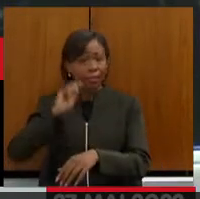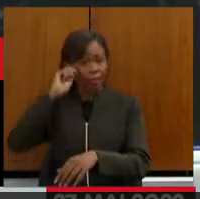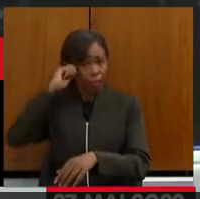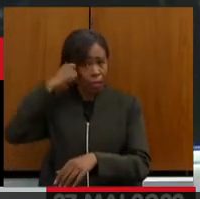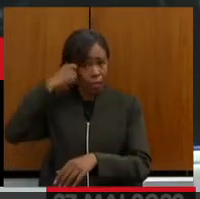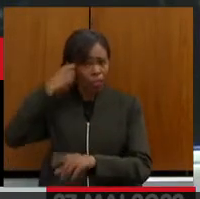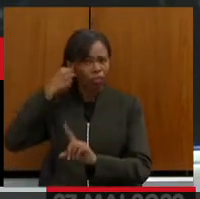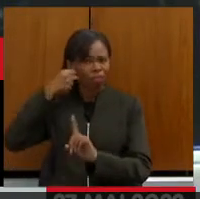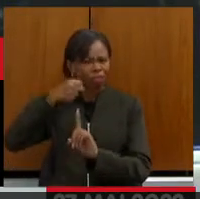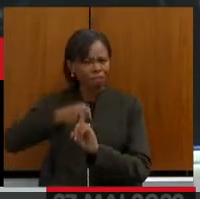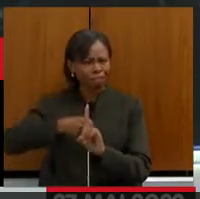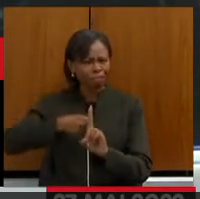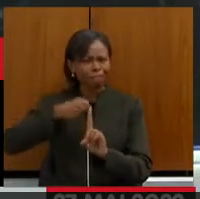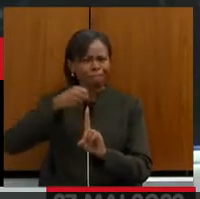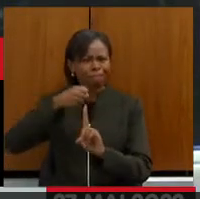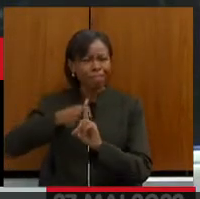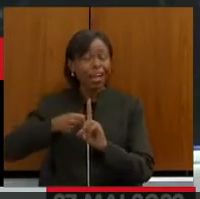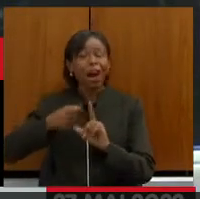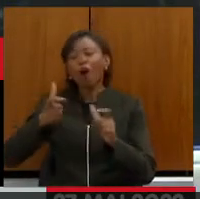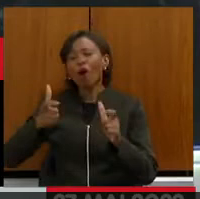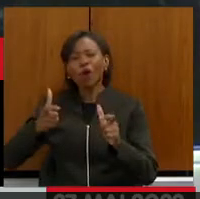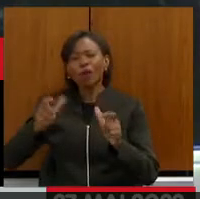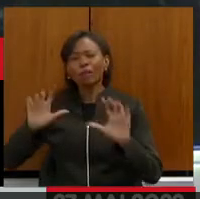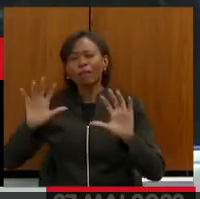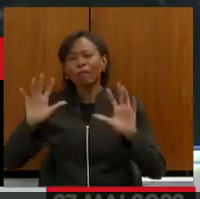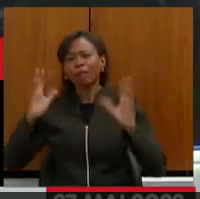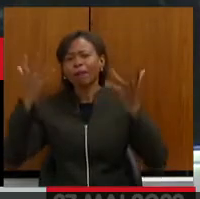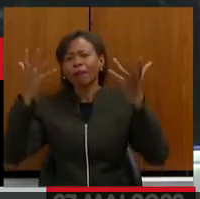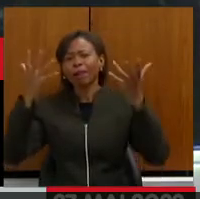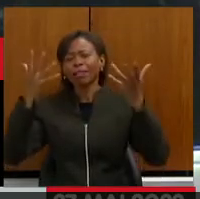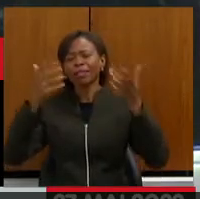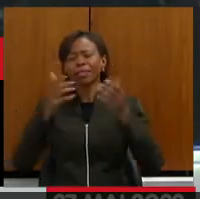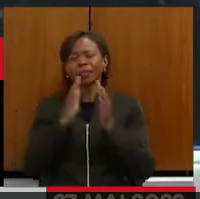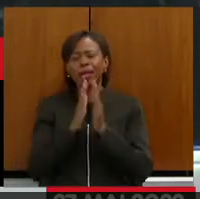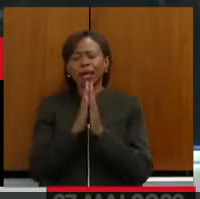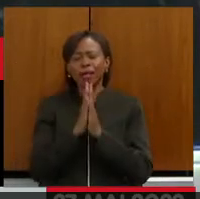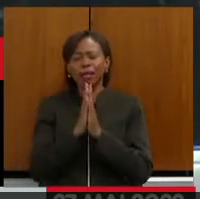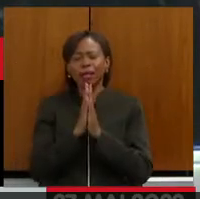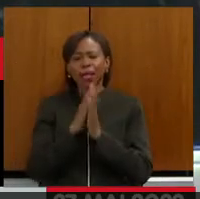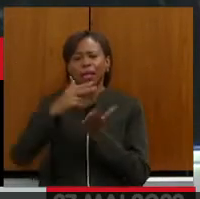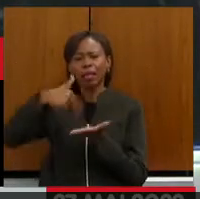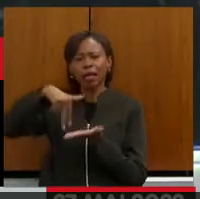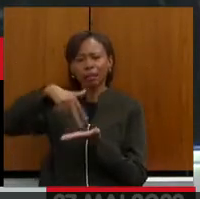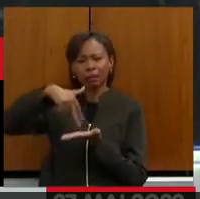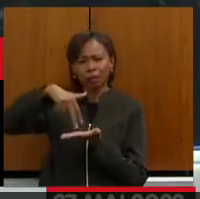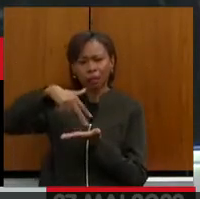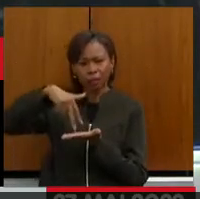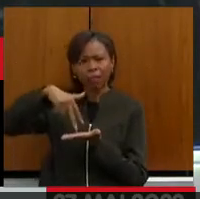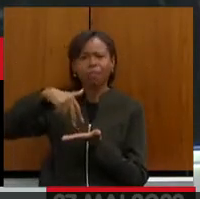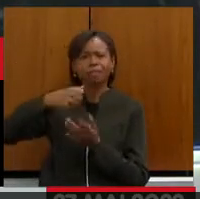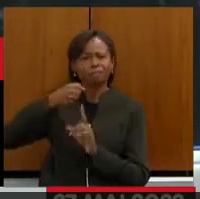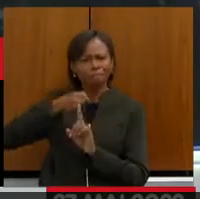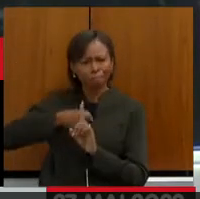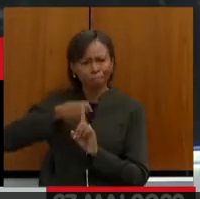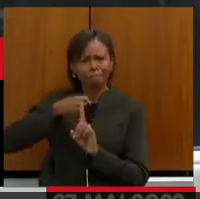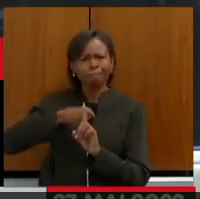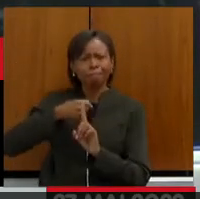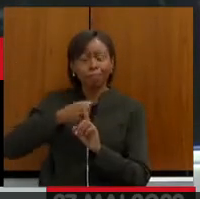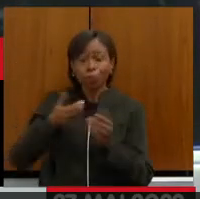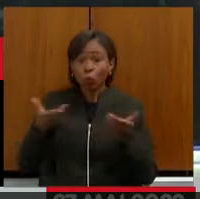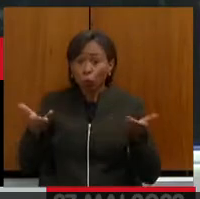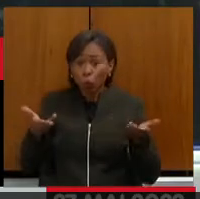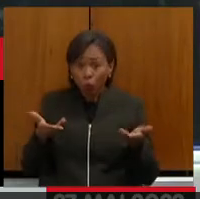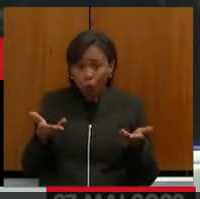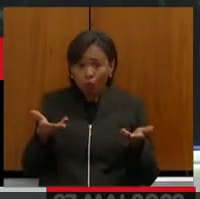na reza nas danças e é por isso que tá aqui hoje trazendo essa diversidade de mulheres e também trazer essa